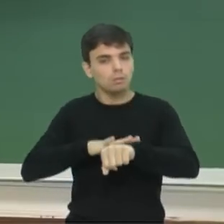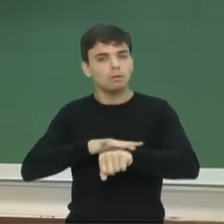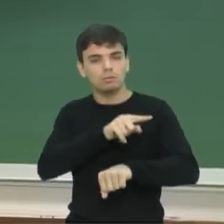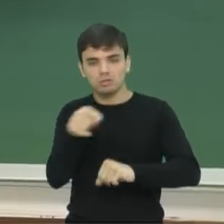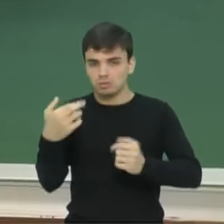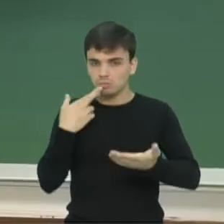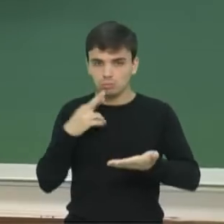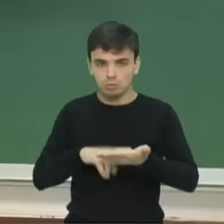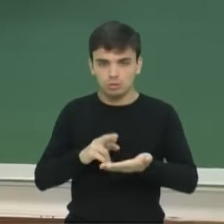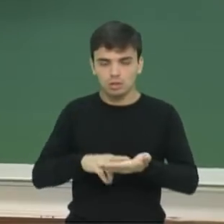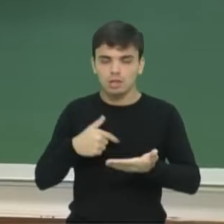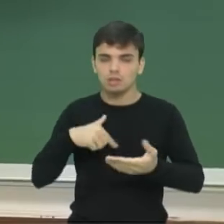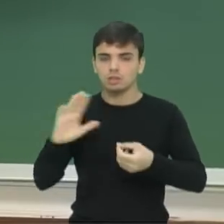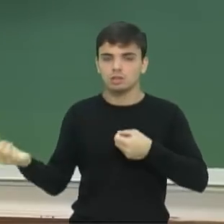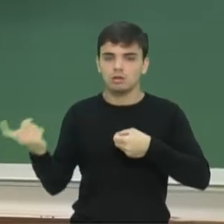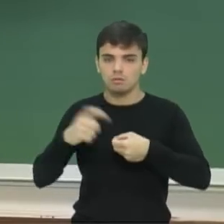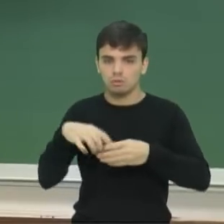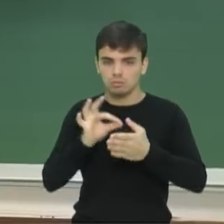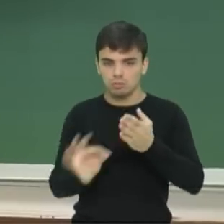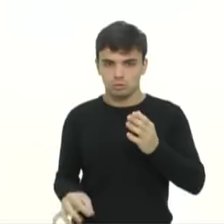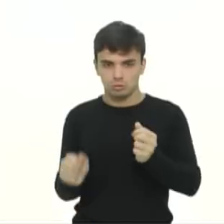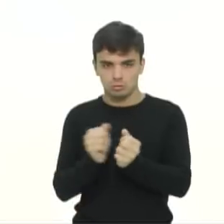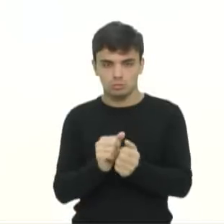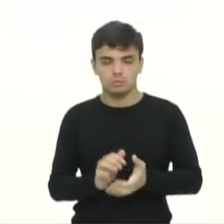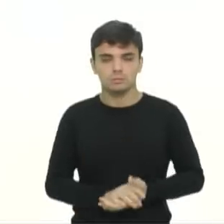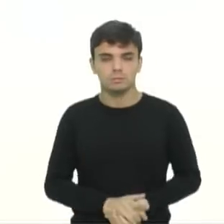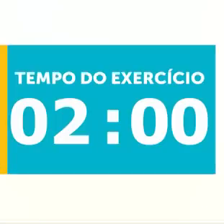essa atividade, se quis ali, já voltamos com a correção.